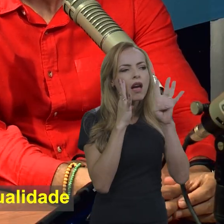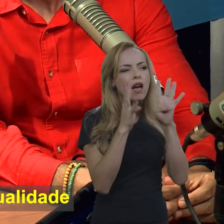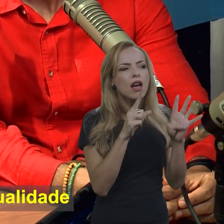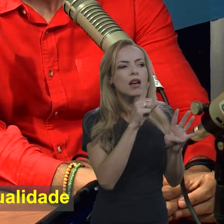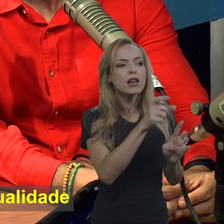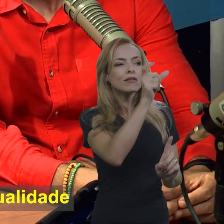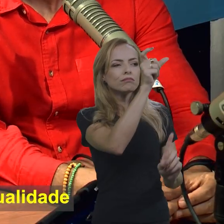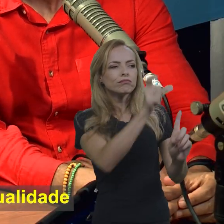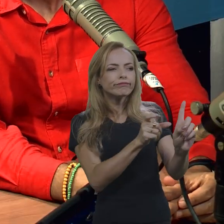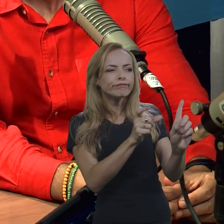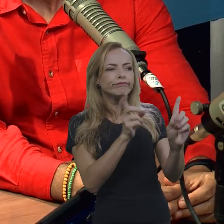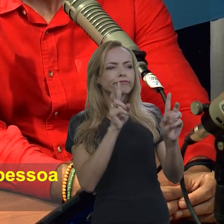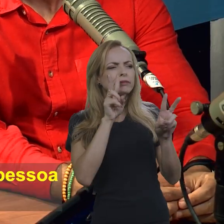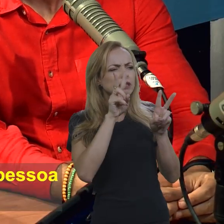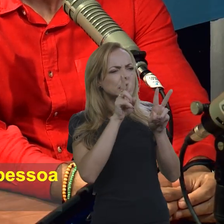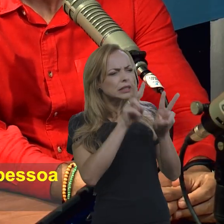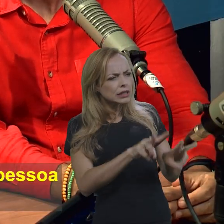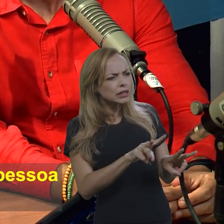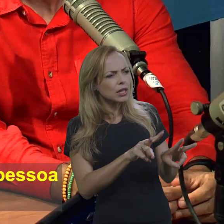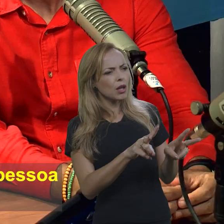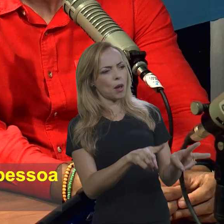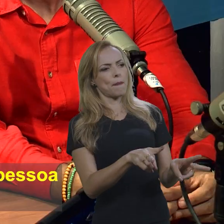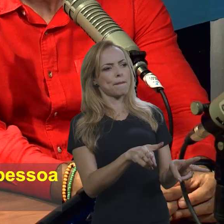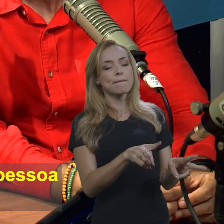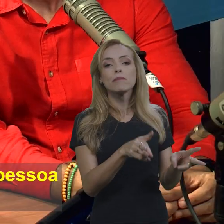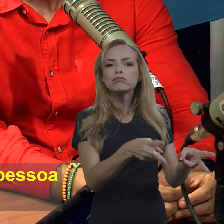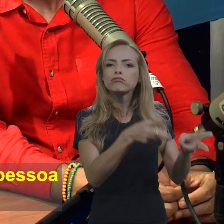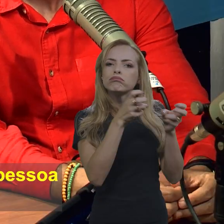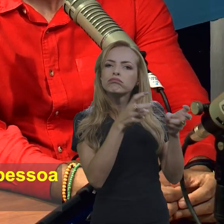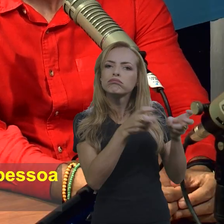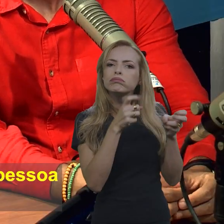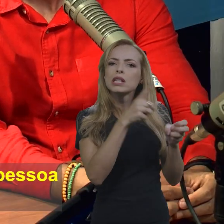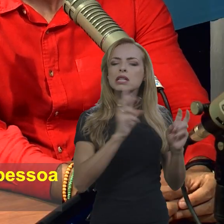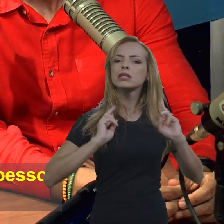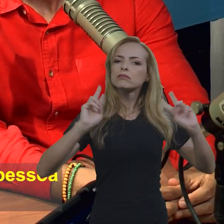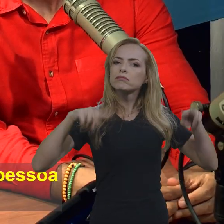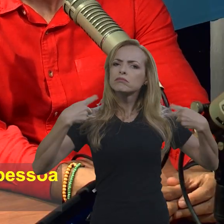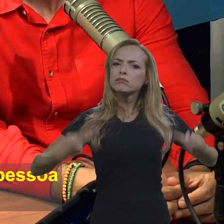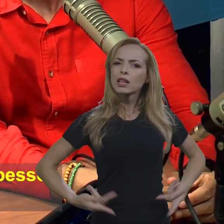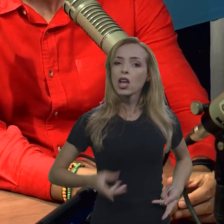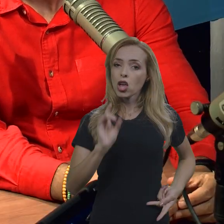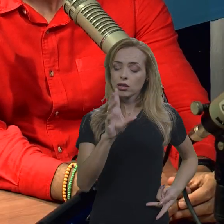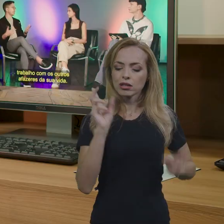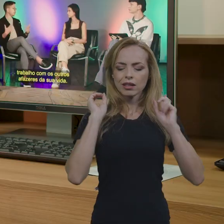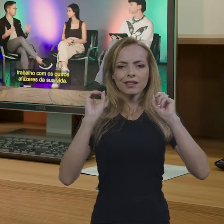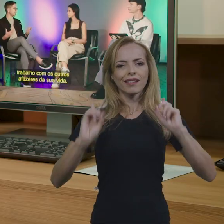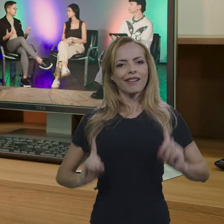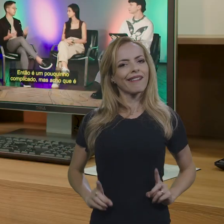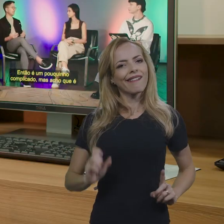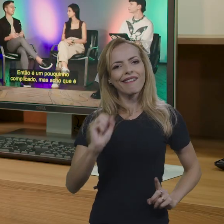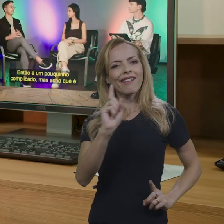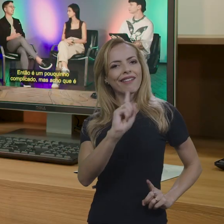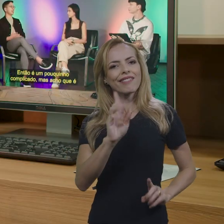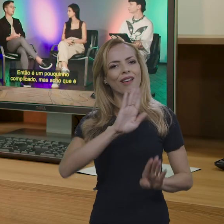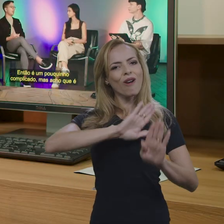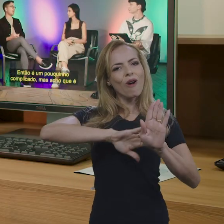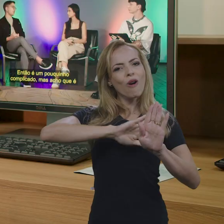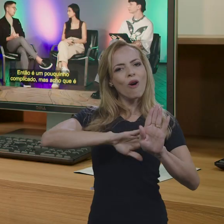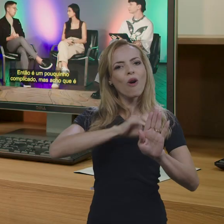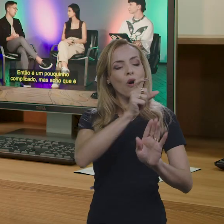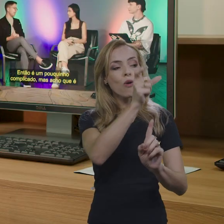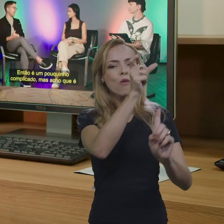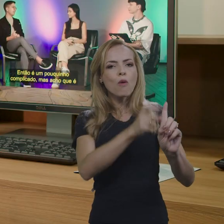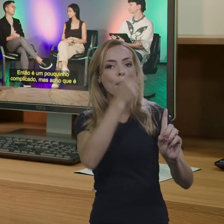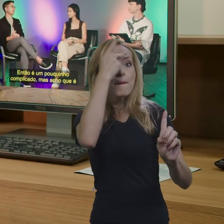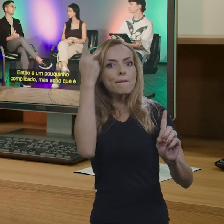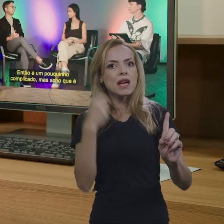uma sexualidade, ali é um ser humano, não é apenas uma pessoa que estava com deficiência. Nos episódios sobre a juventude